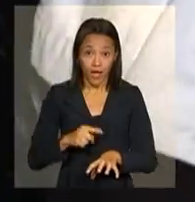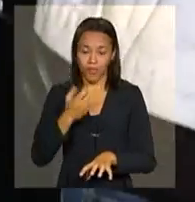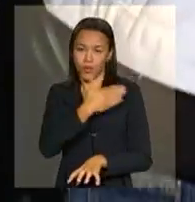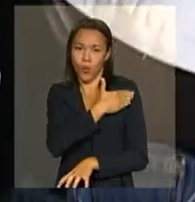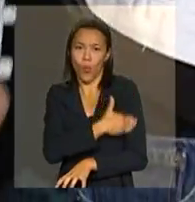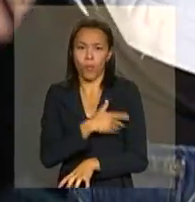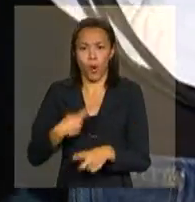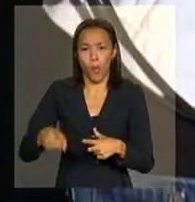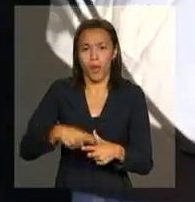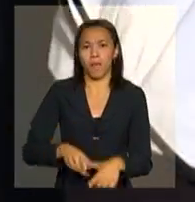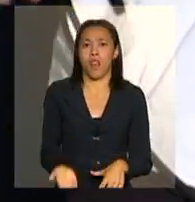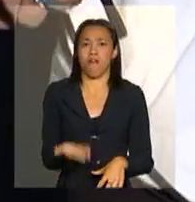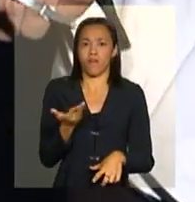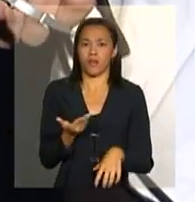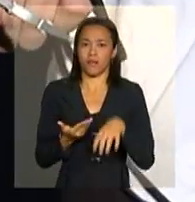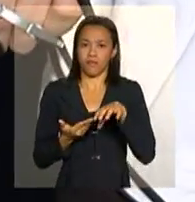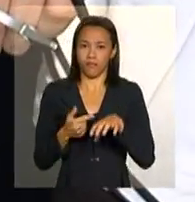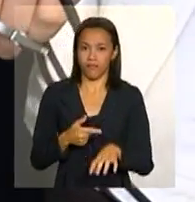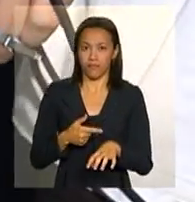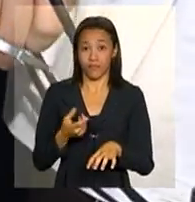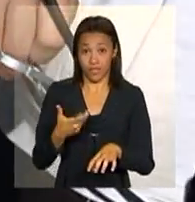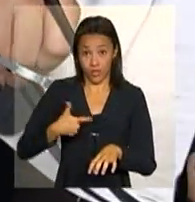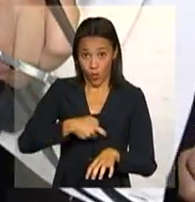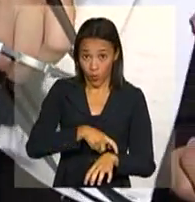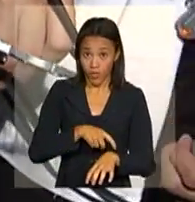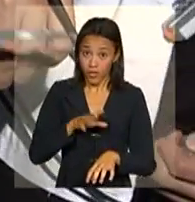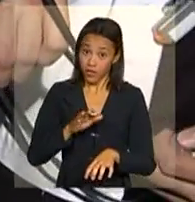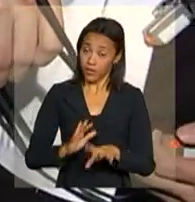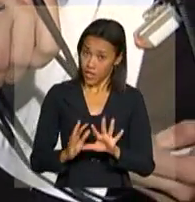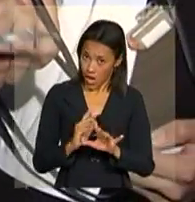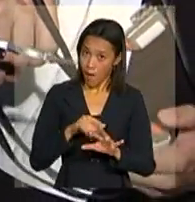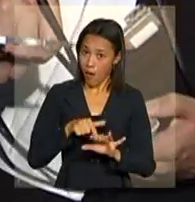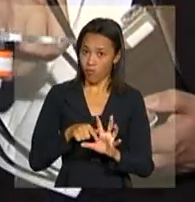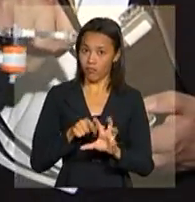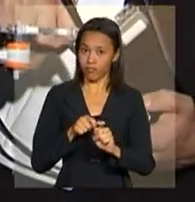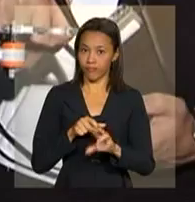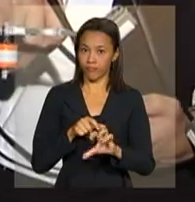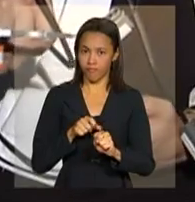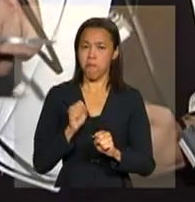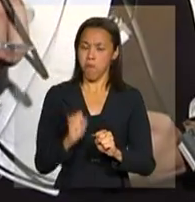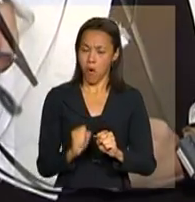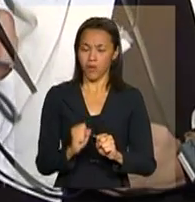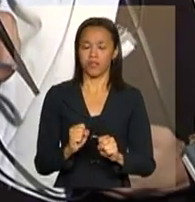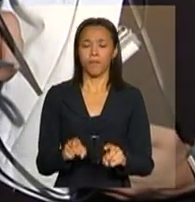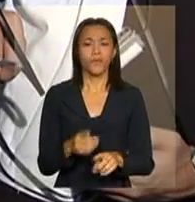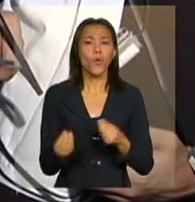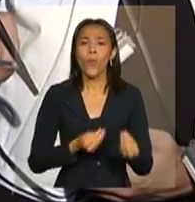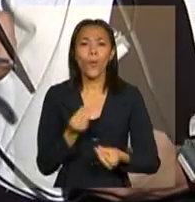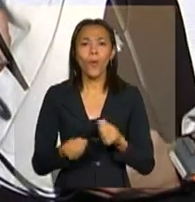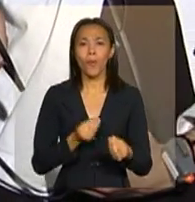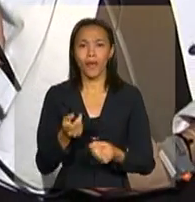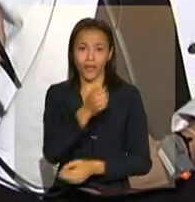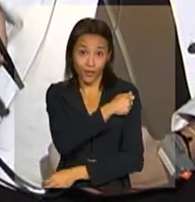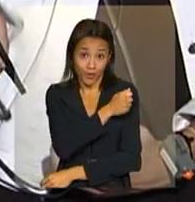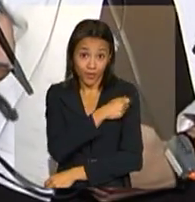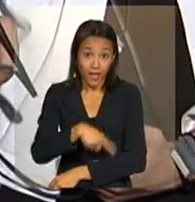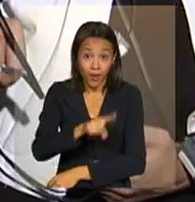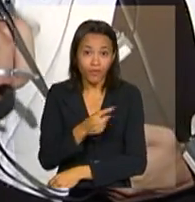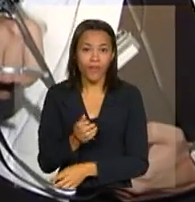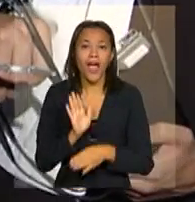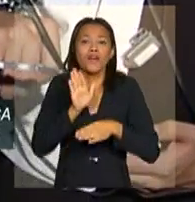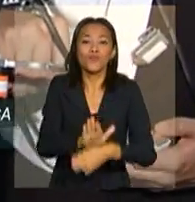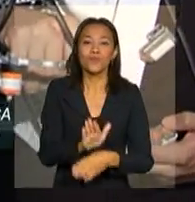ele abaixa e levanta o braço através de uma roldana, e a mão, que ele pode abrir e fechar. E como é que é a participação dos alunos na